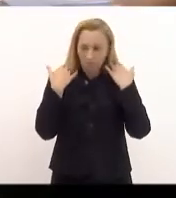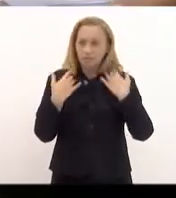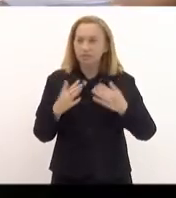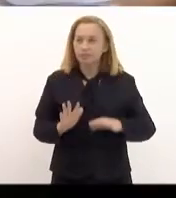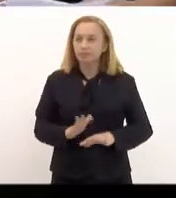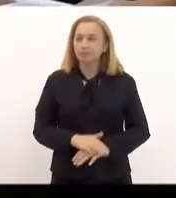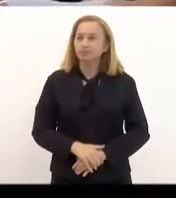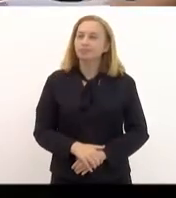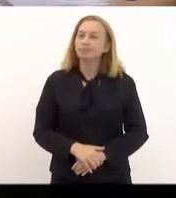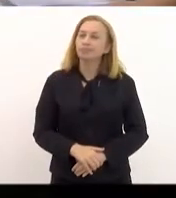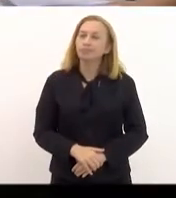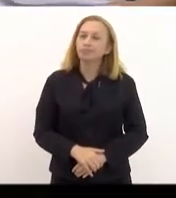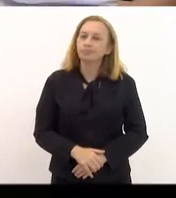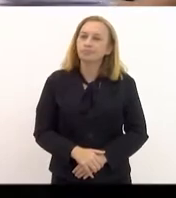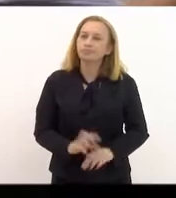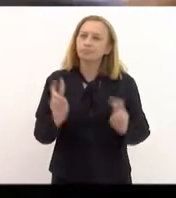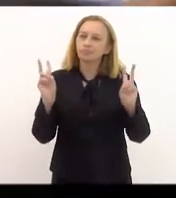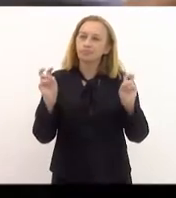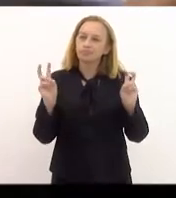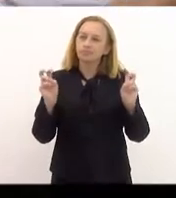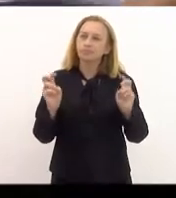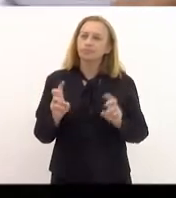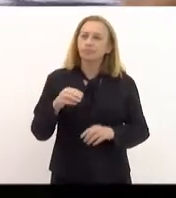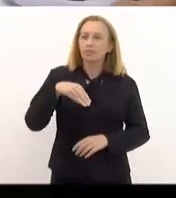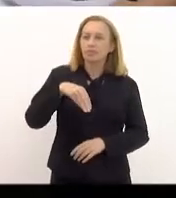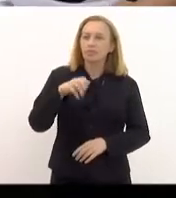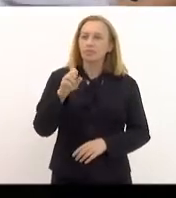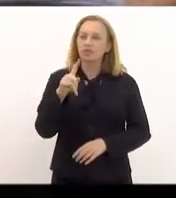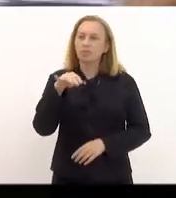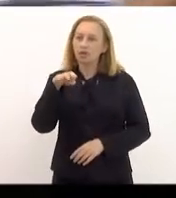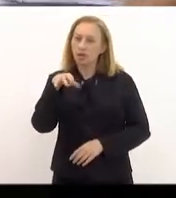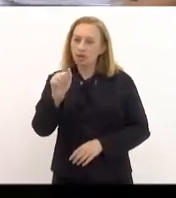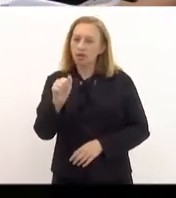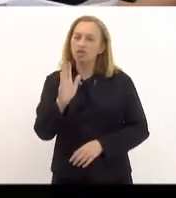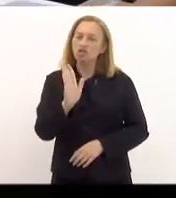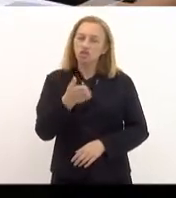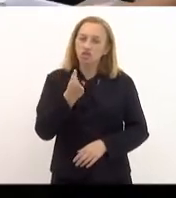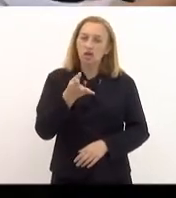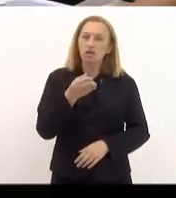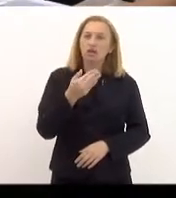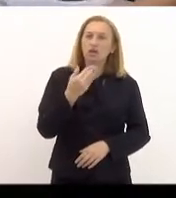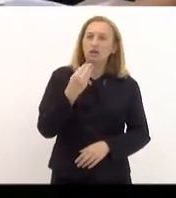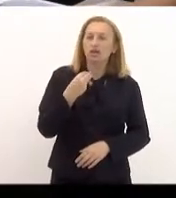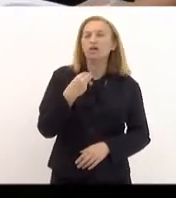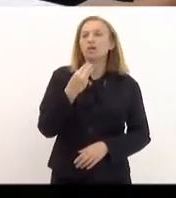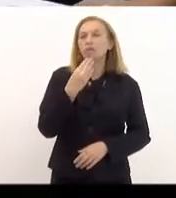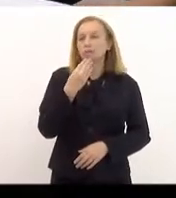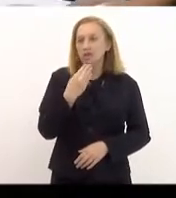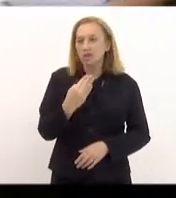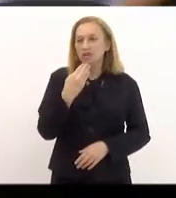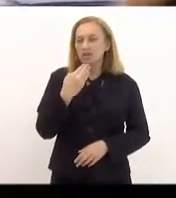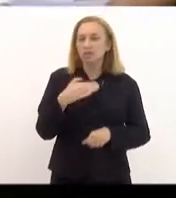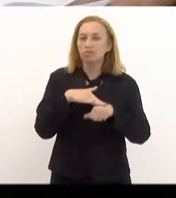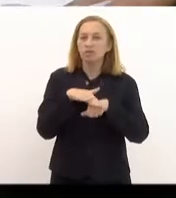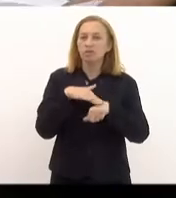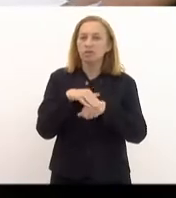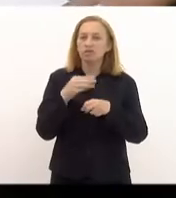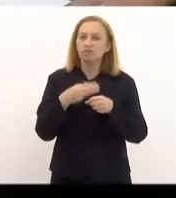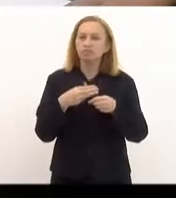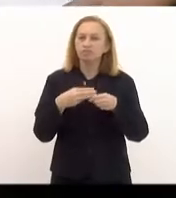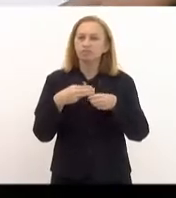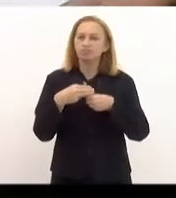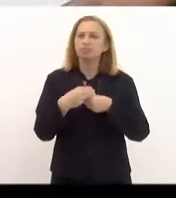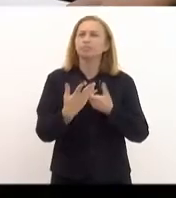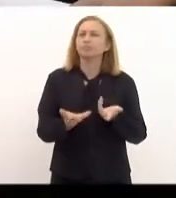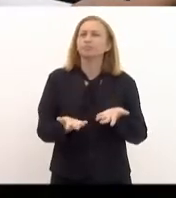maneira, né, nessa questão da agenda metropolitana, nós já vemos tentando conversar, toda vez que solicitado pelos municípios, a